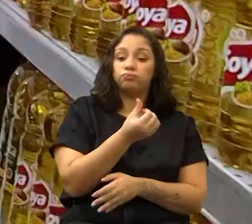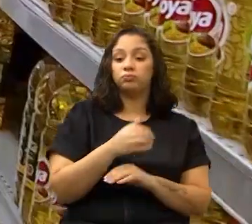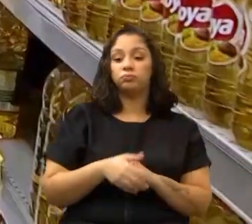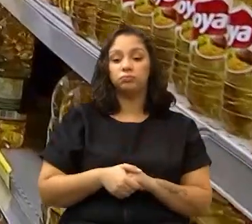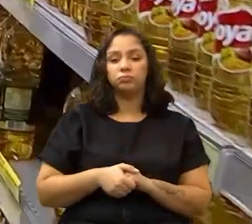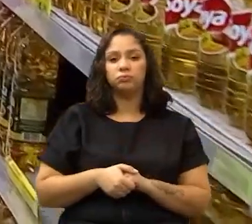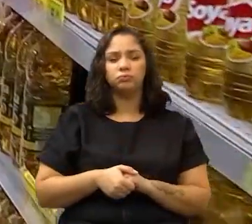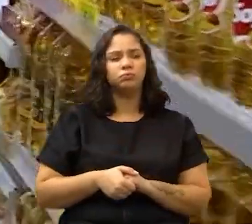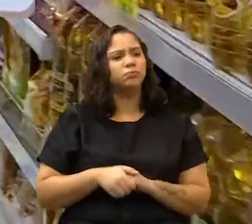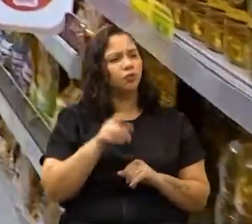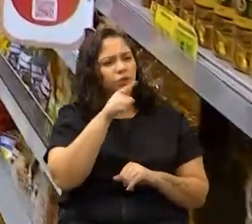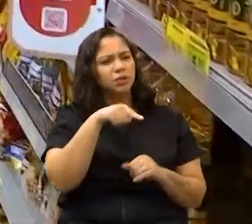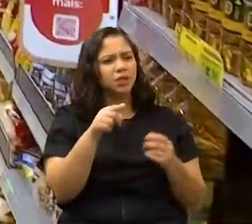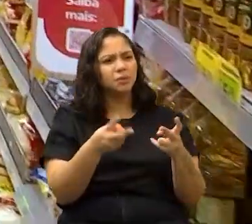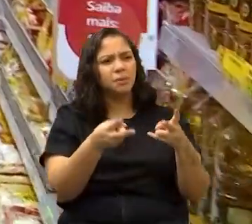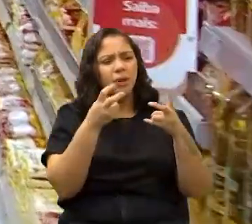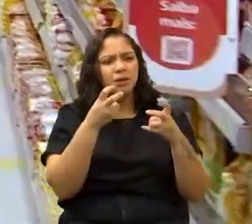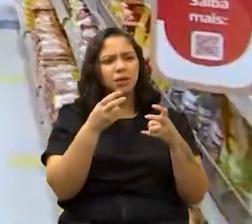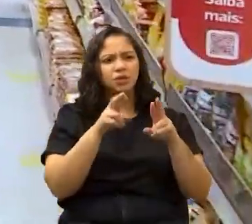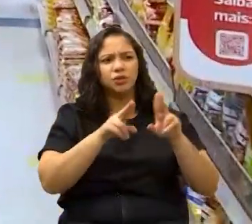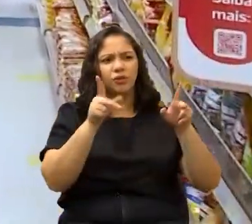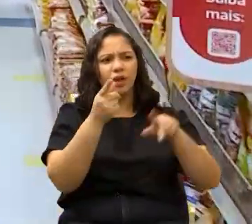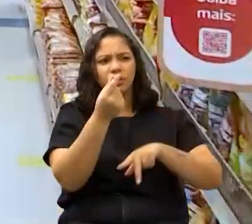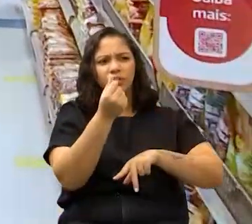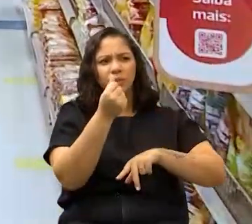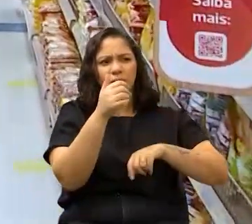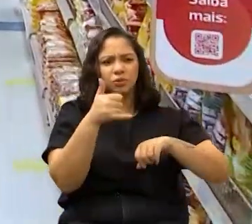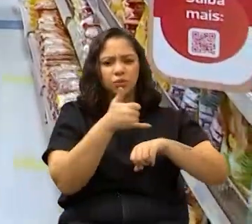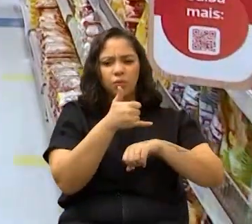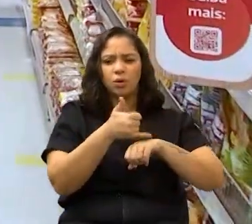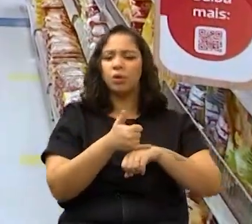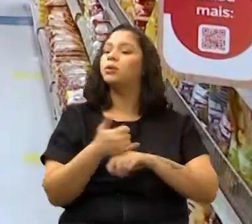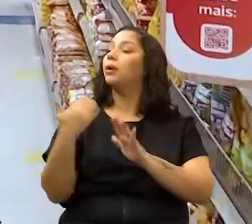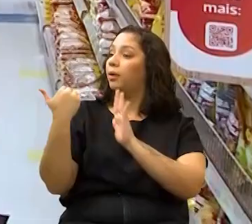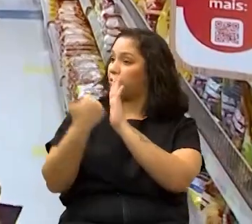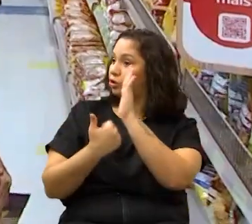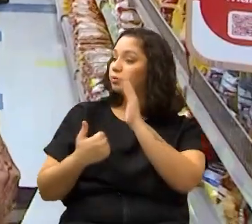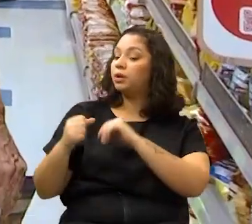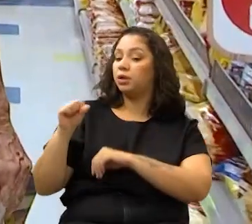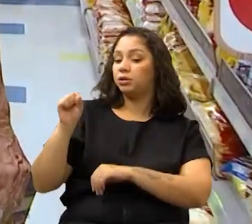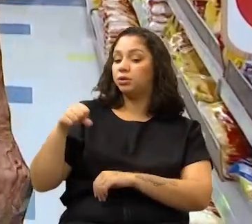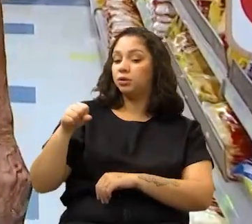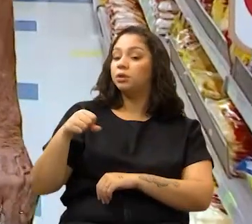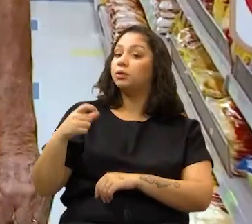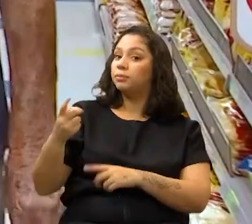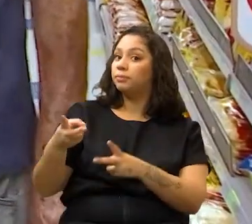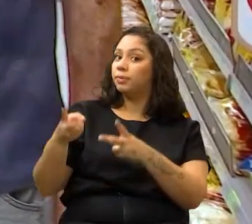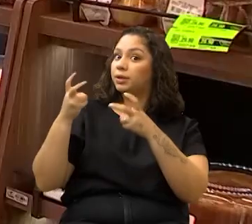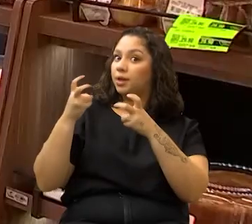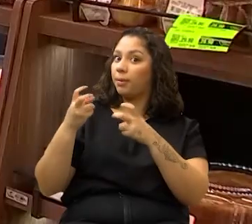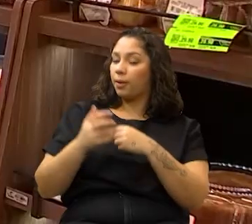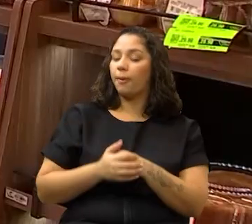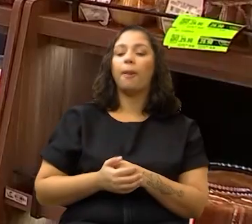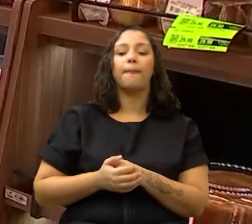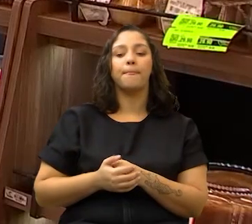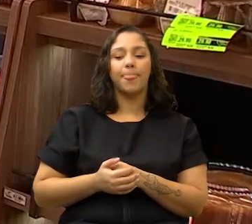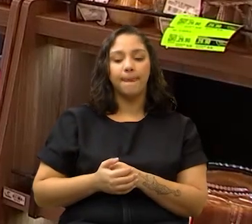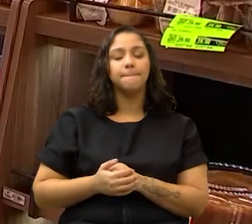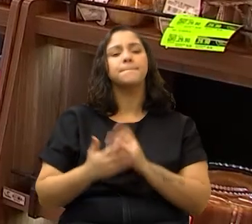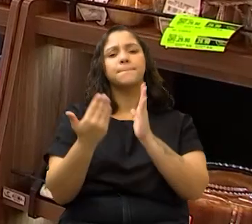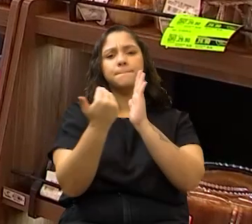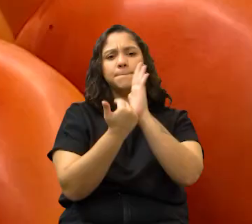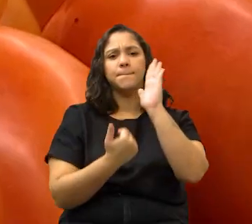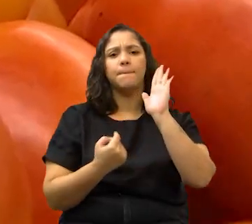6. Vocês sentiram alguma diferença aí no preço do óleo? Está mais barato, né? Aqui tá. A gente sentiu, sim. Essa